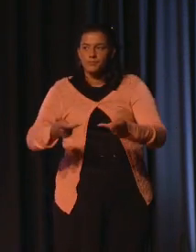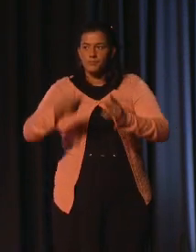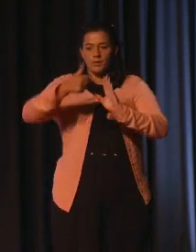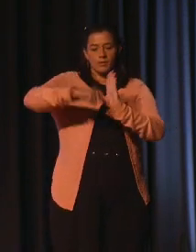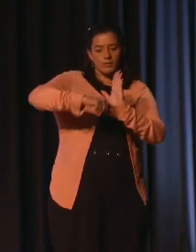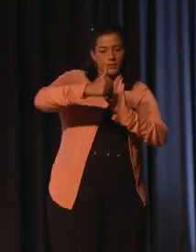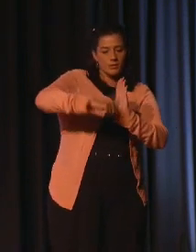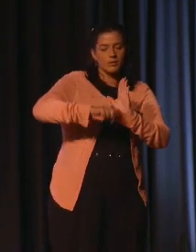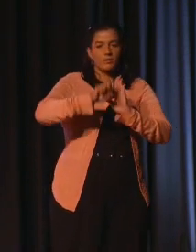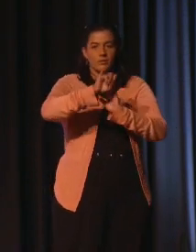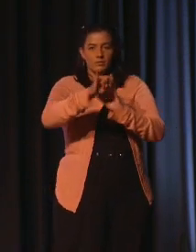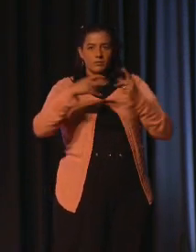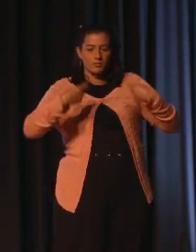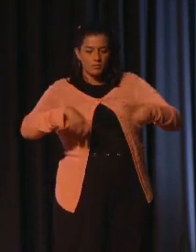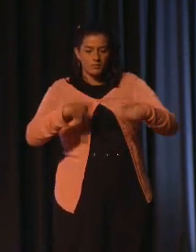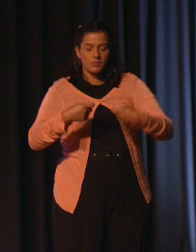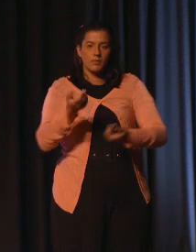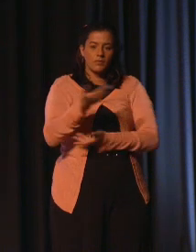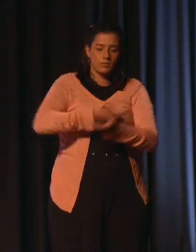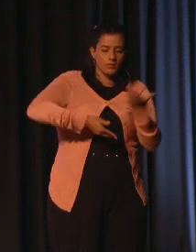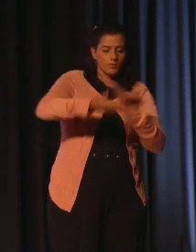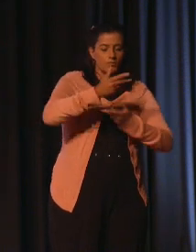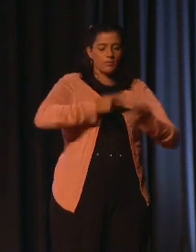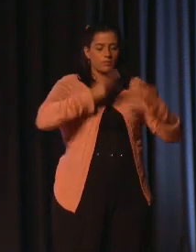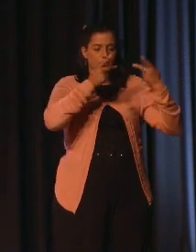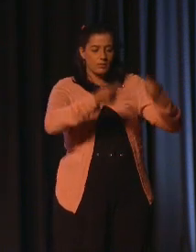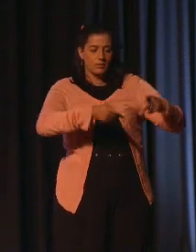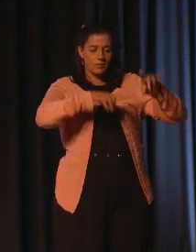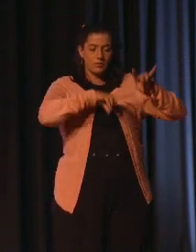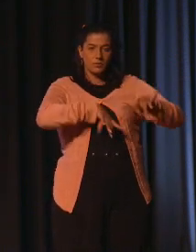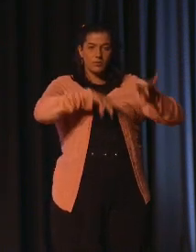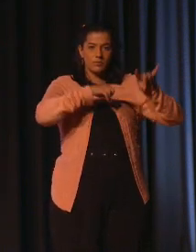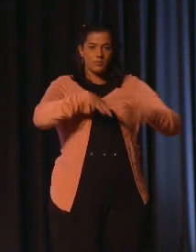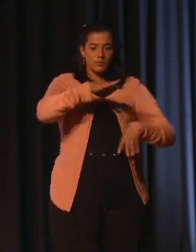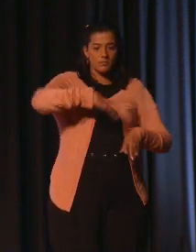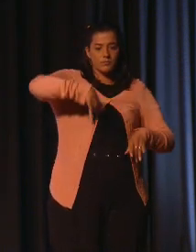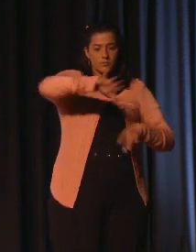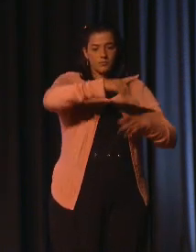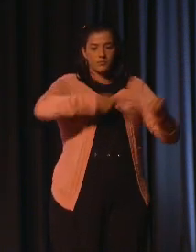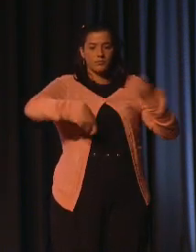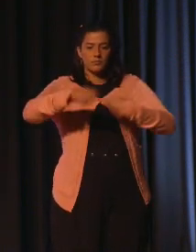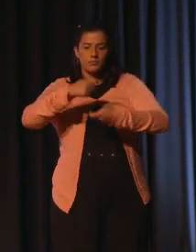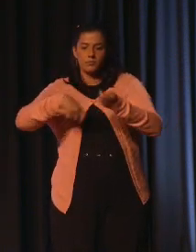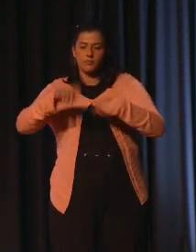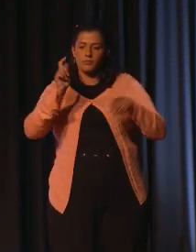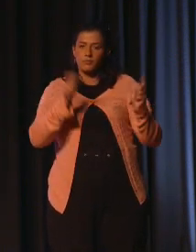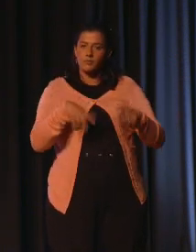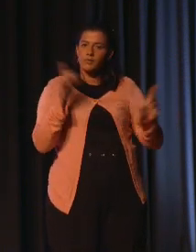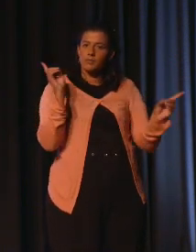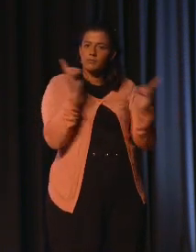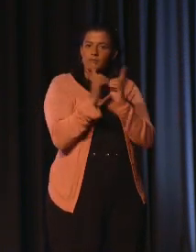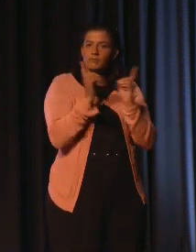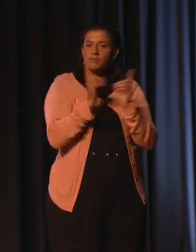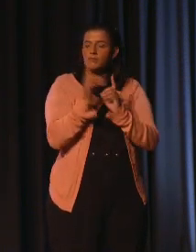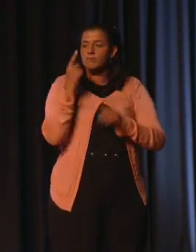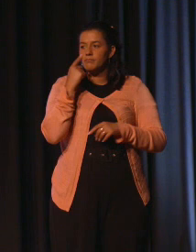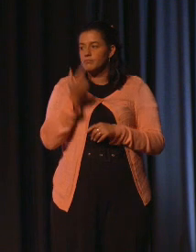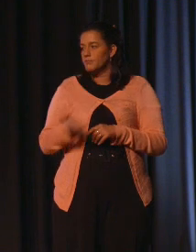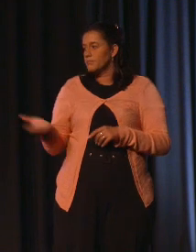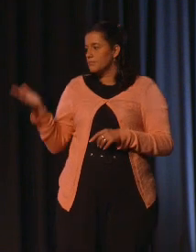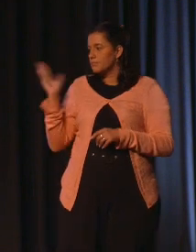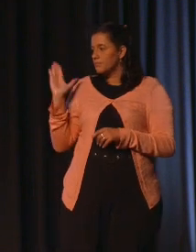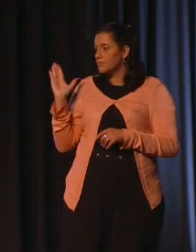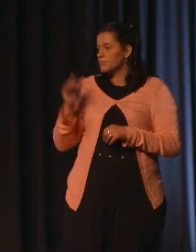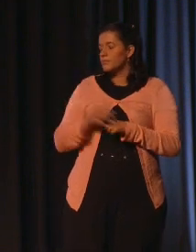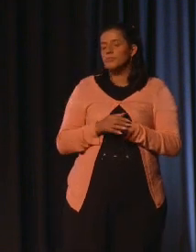se é necessário ou não fazer uma nova visita técnica aí para o serviço. Tá? Aí está identificado com as estrelinhas os serviços que a gente